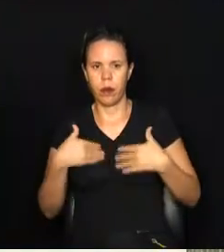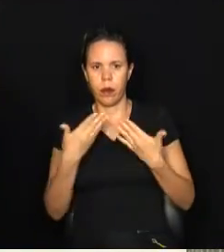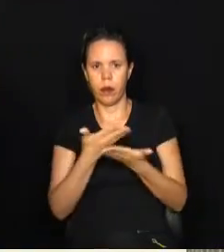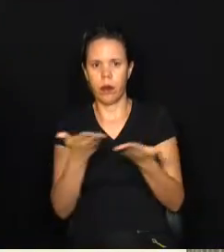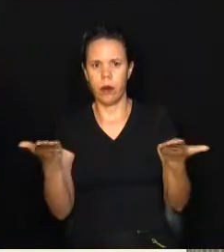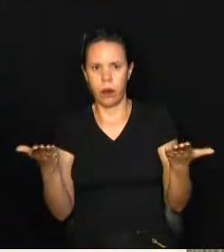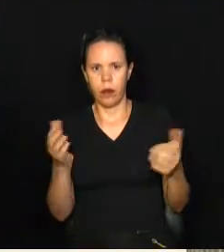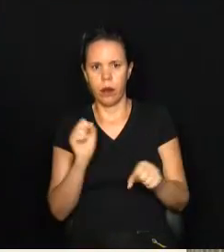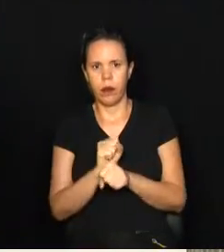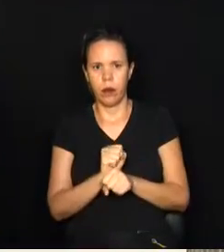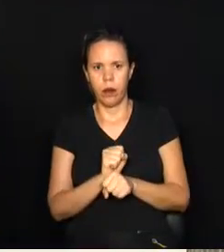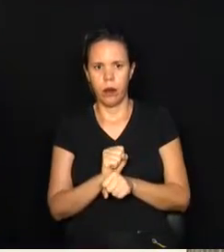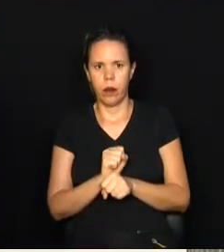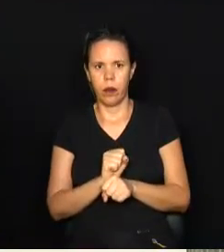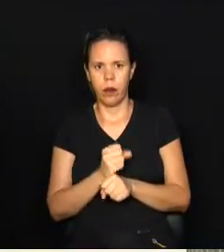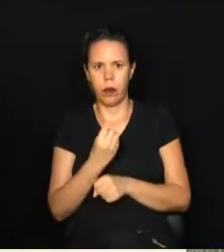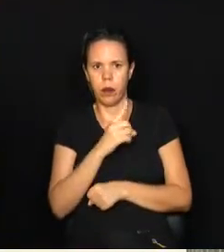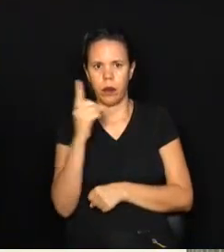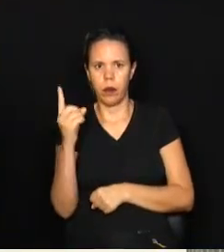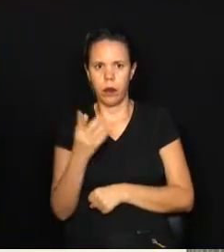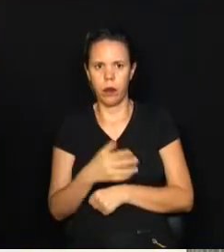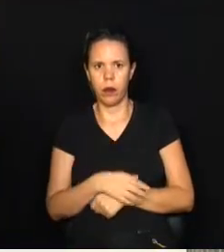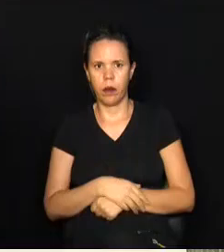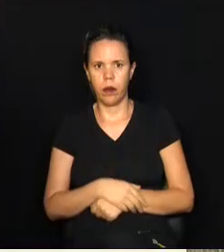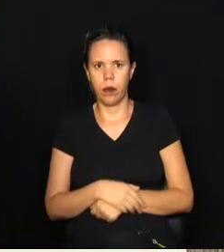você. Fique com a gente, um bom dia.